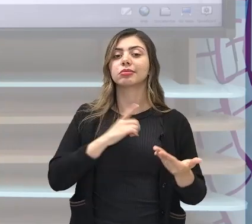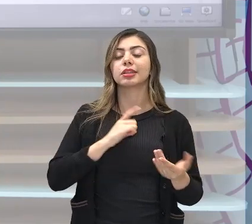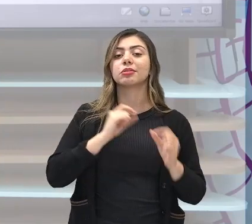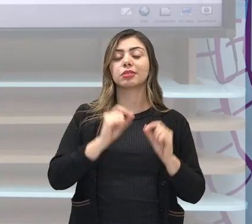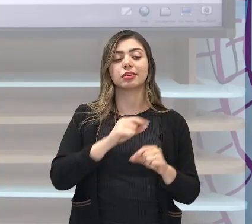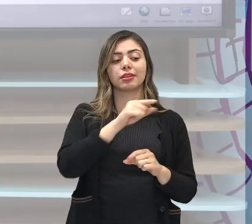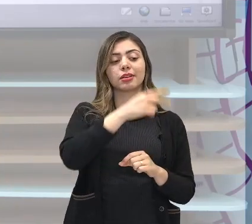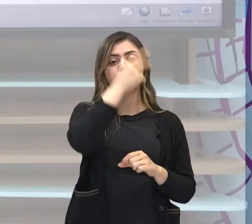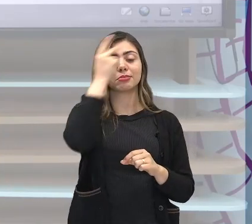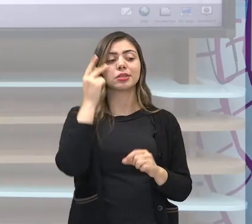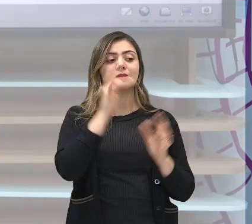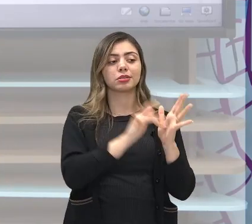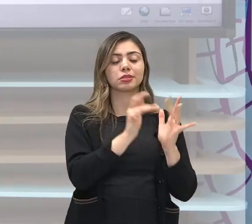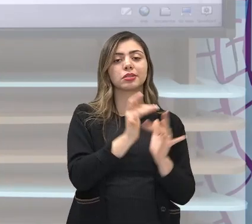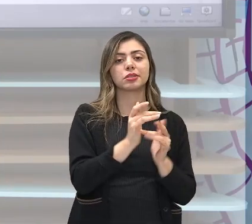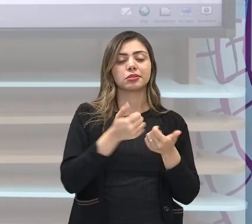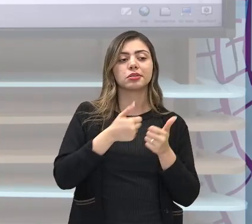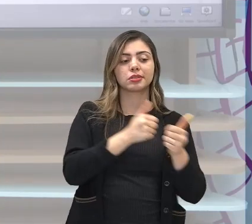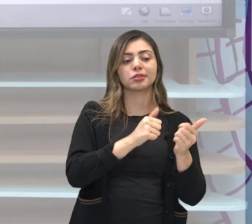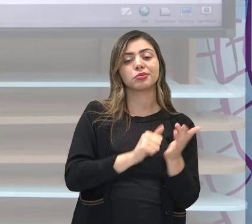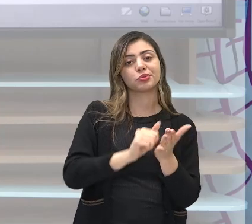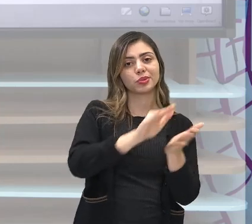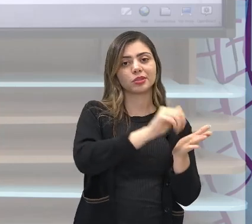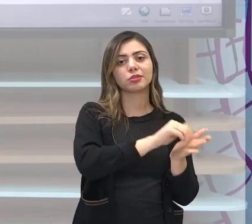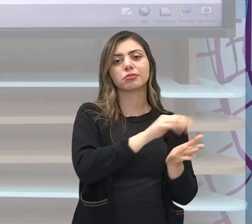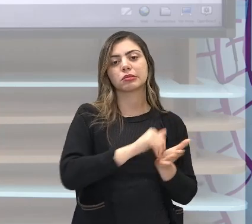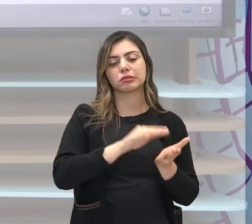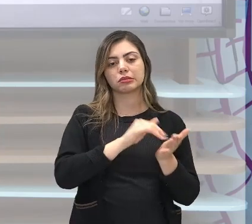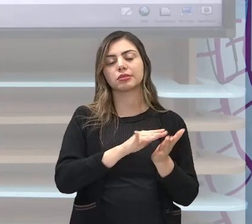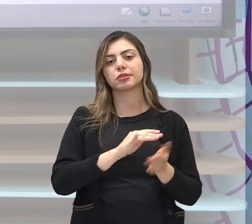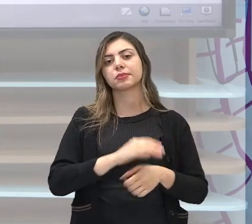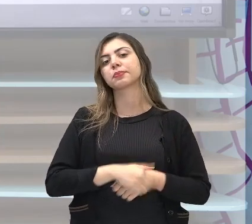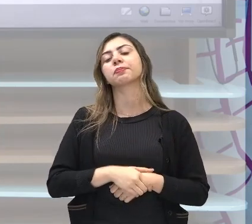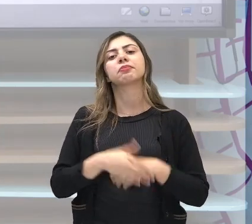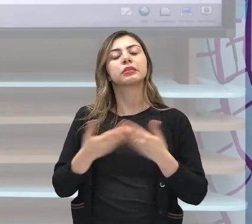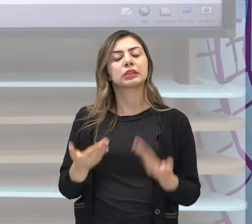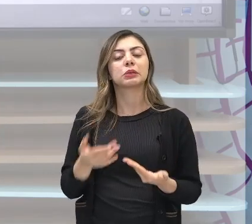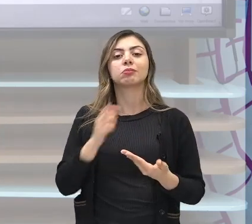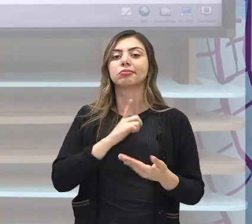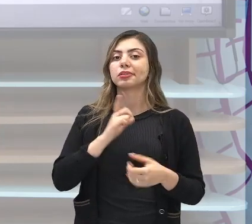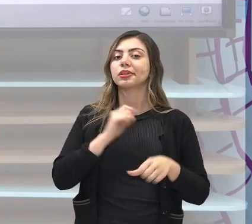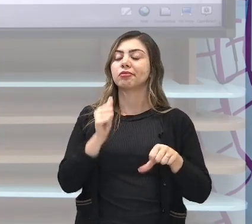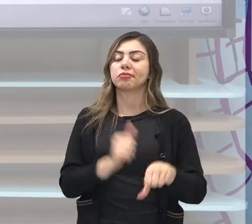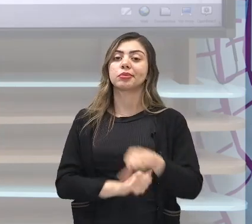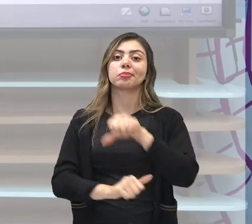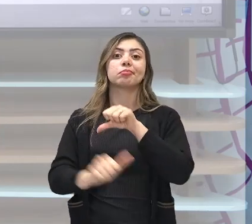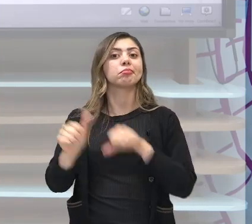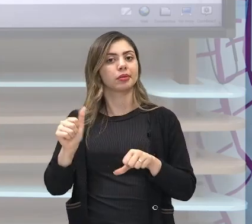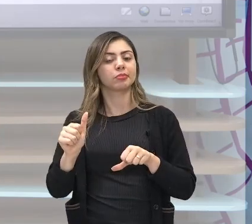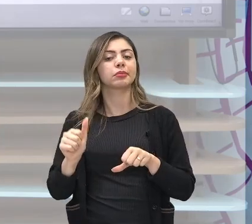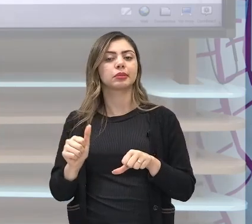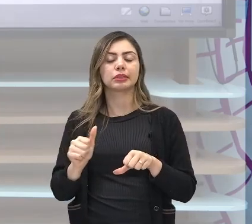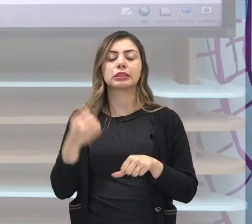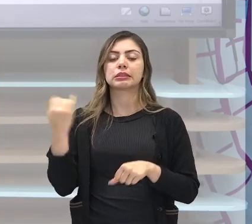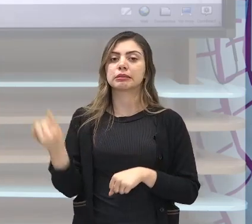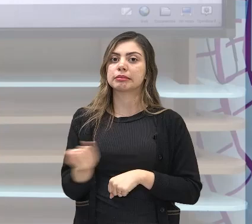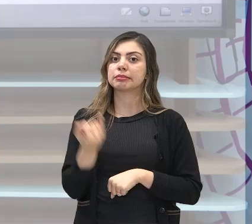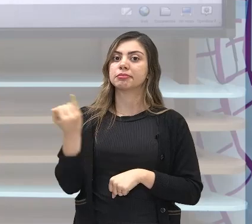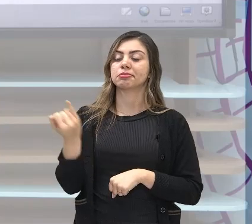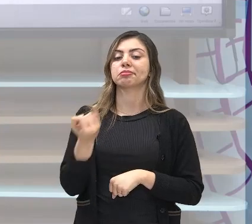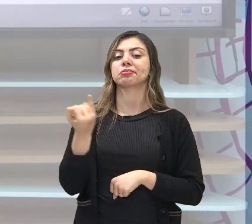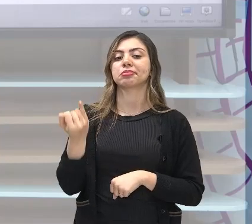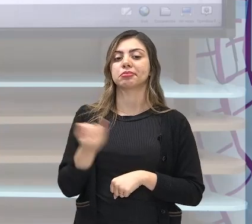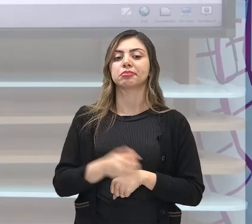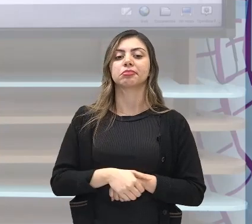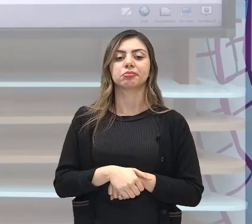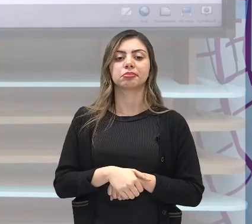dos jesuítas da região amazônica, que vai ser, né, uma mudança, né, extremamente